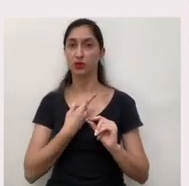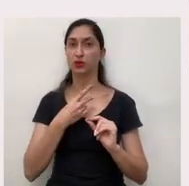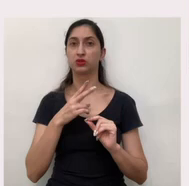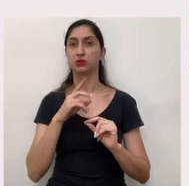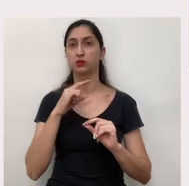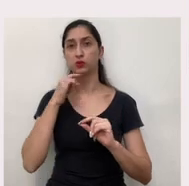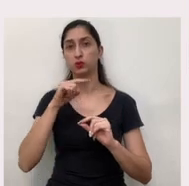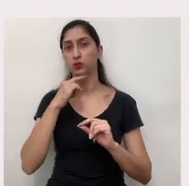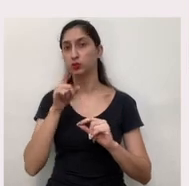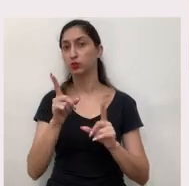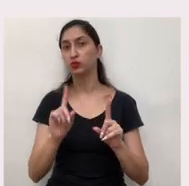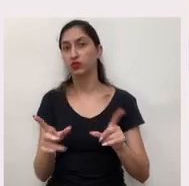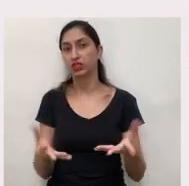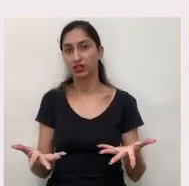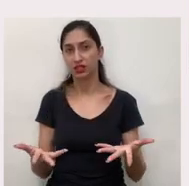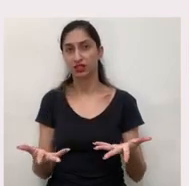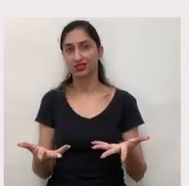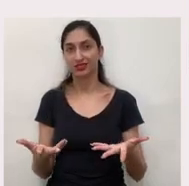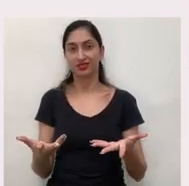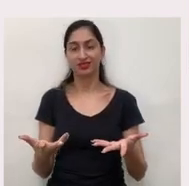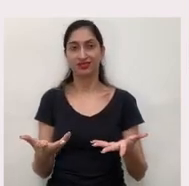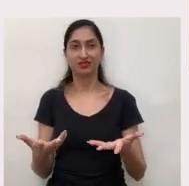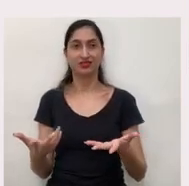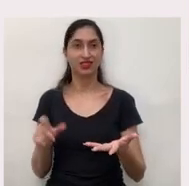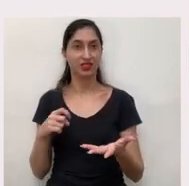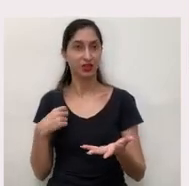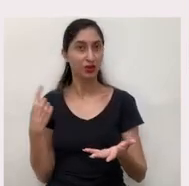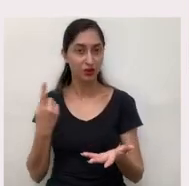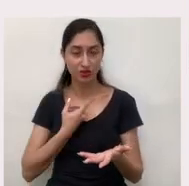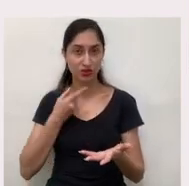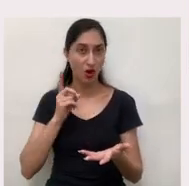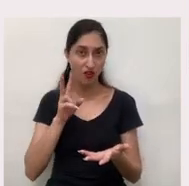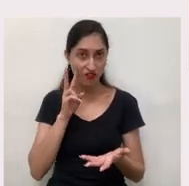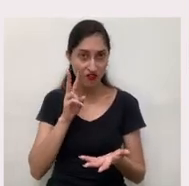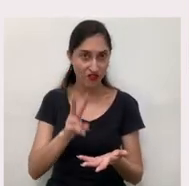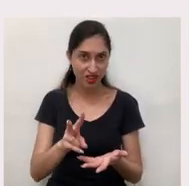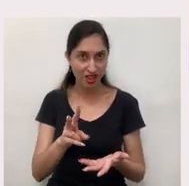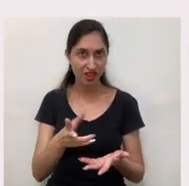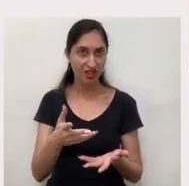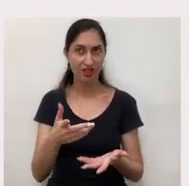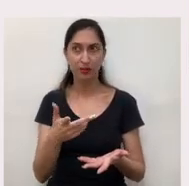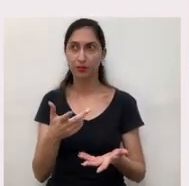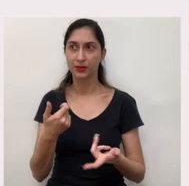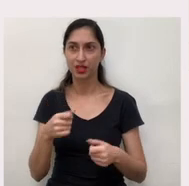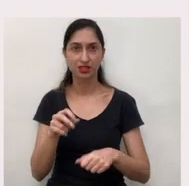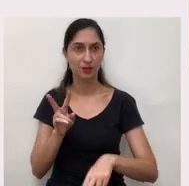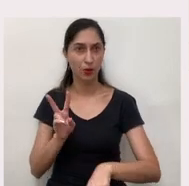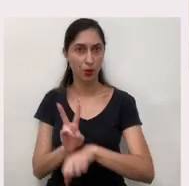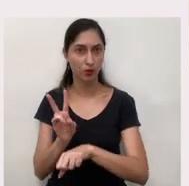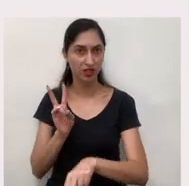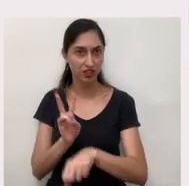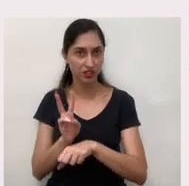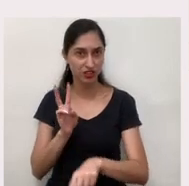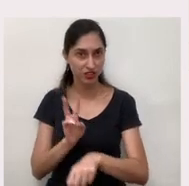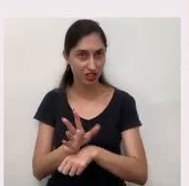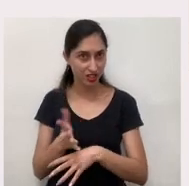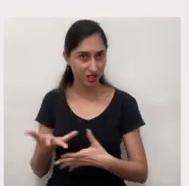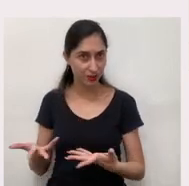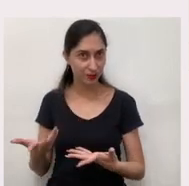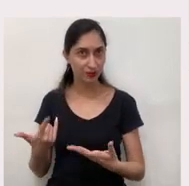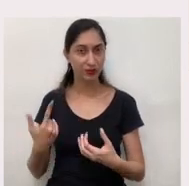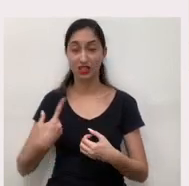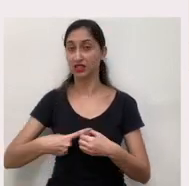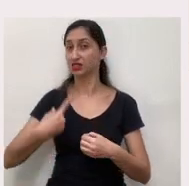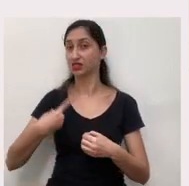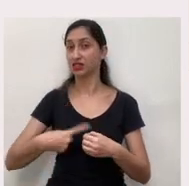inquestionavelmente vê assim como dignas de proteção, né? Uma cidade